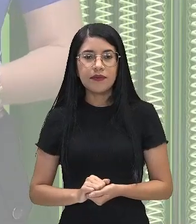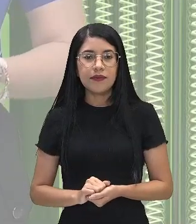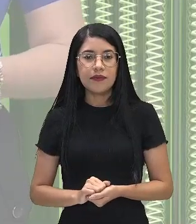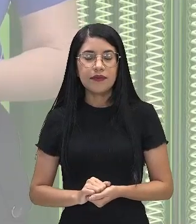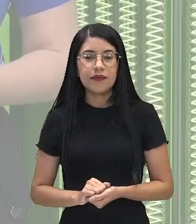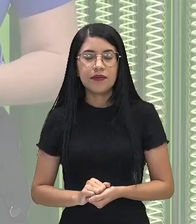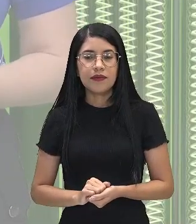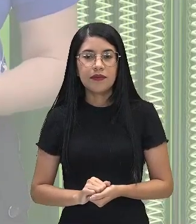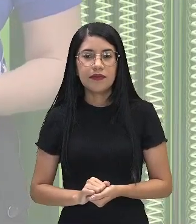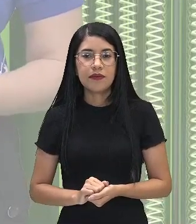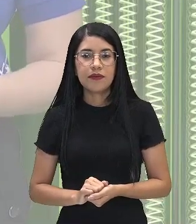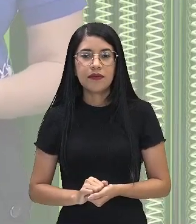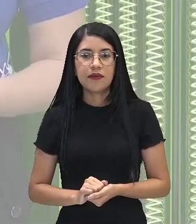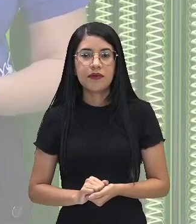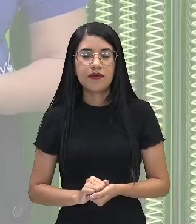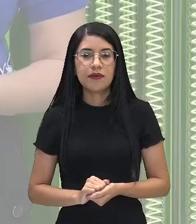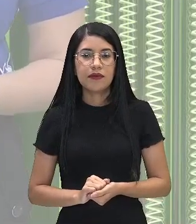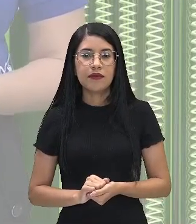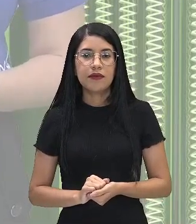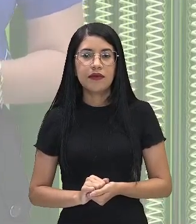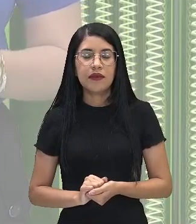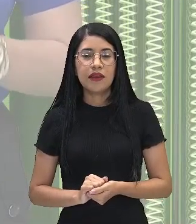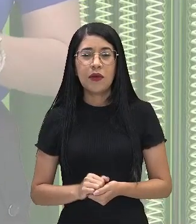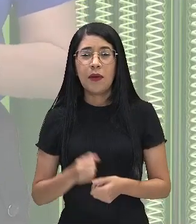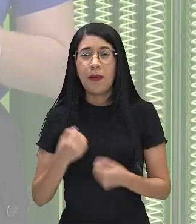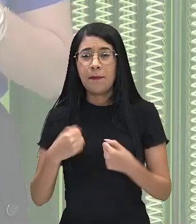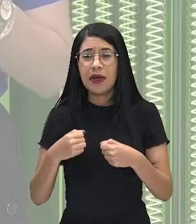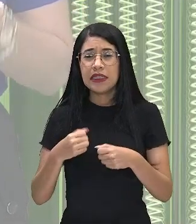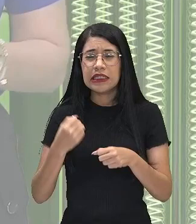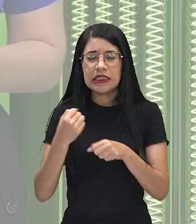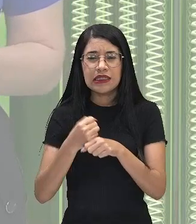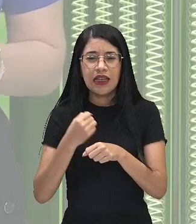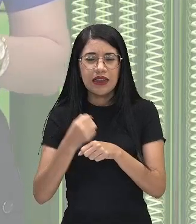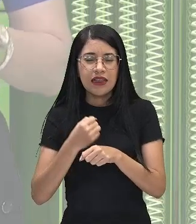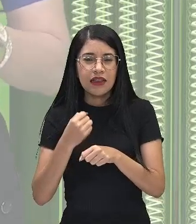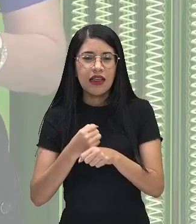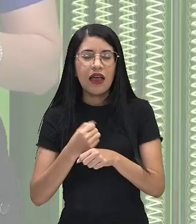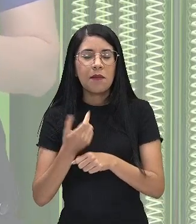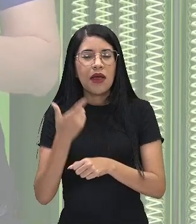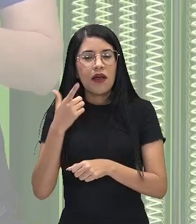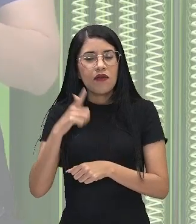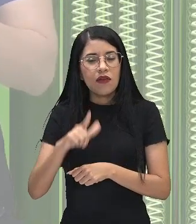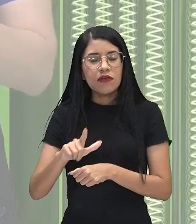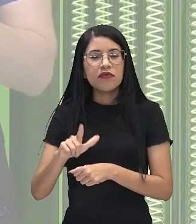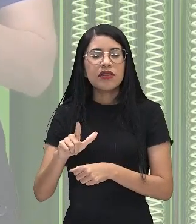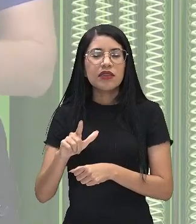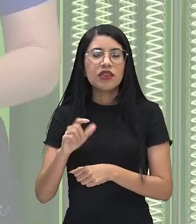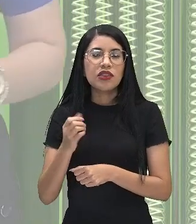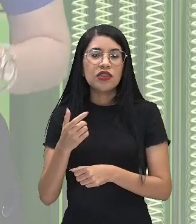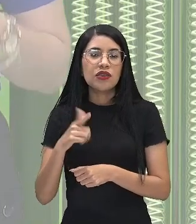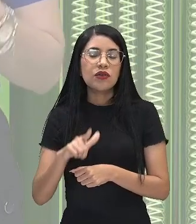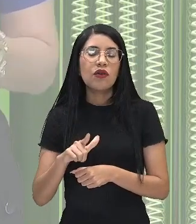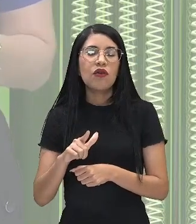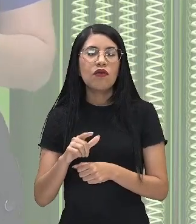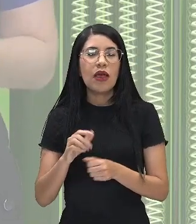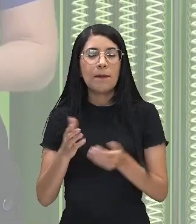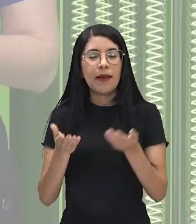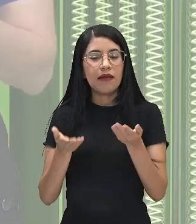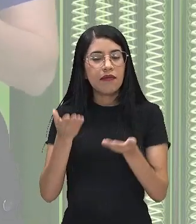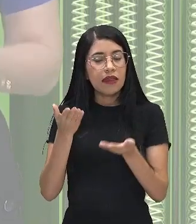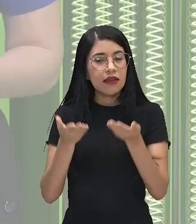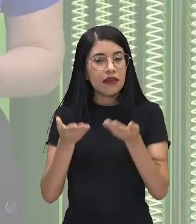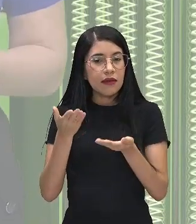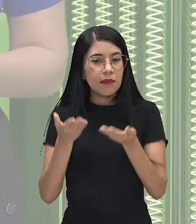2025. Com certeza, são anos para tentar recuperar, para tentar chegar no